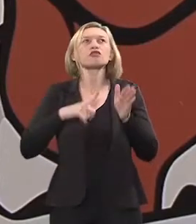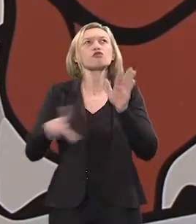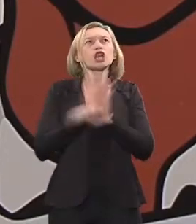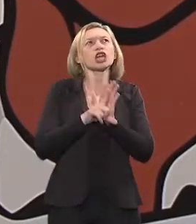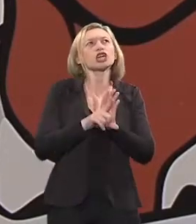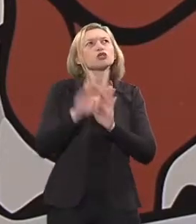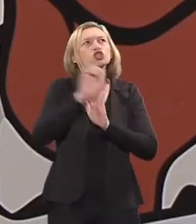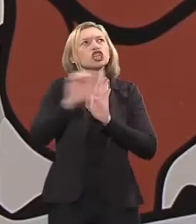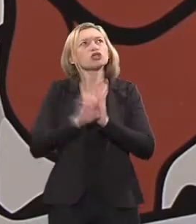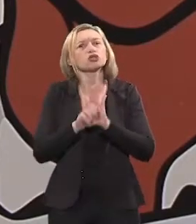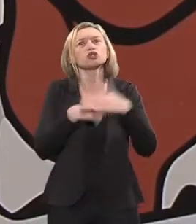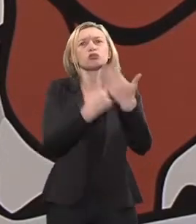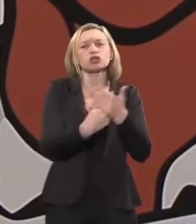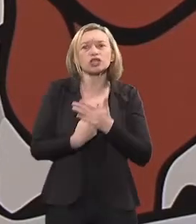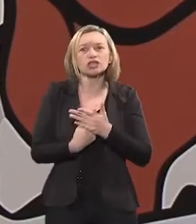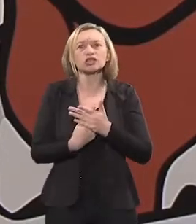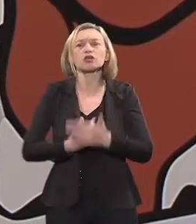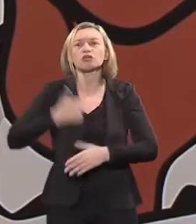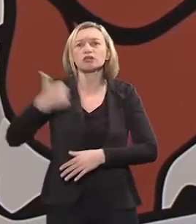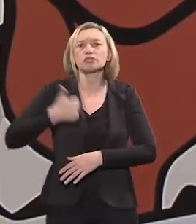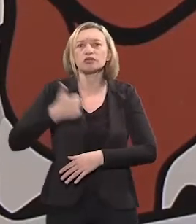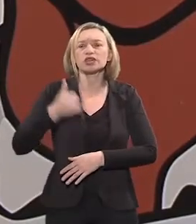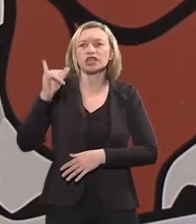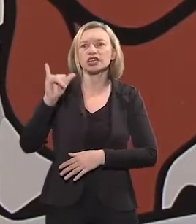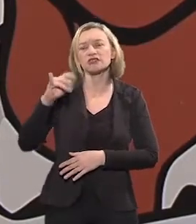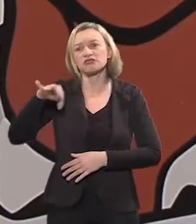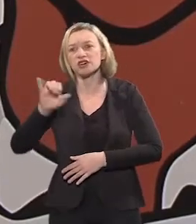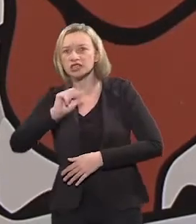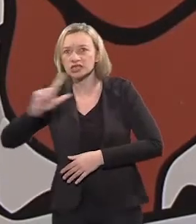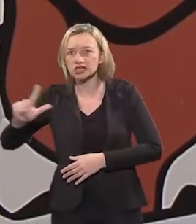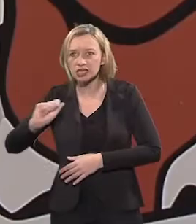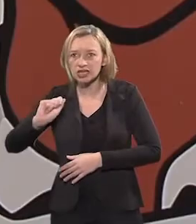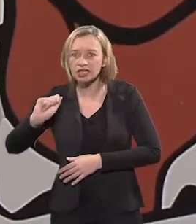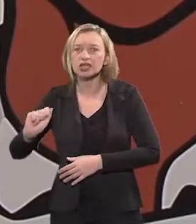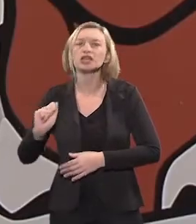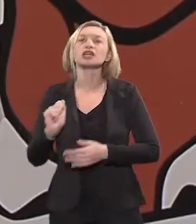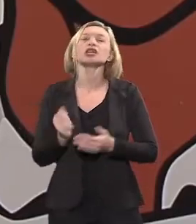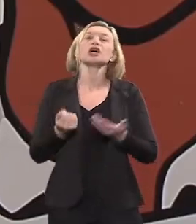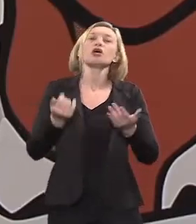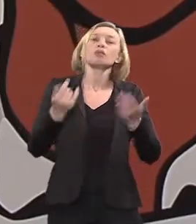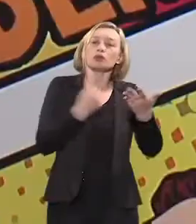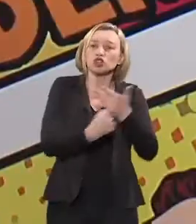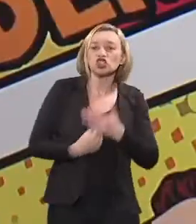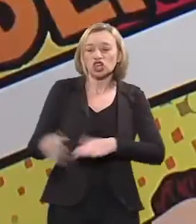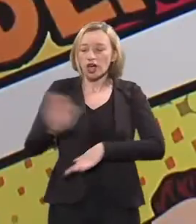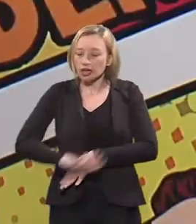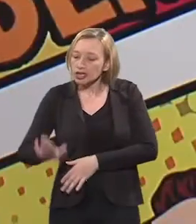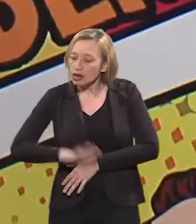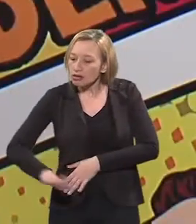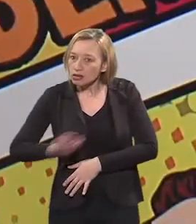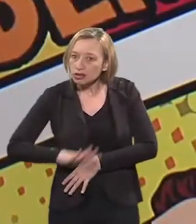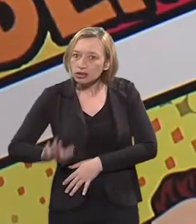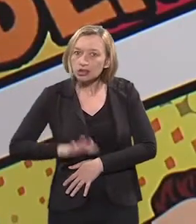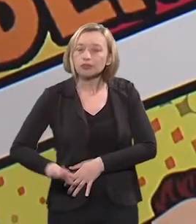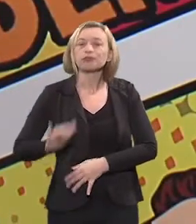houve uma lei que é o Estatuto de Proteção à Primeira Infância. O objetivo é proteger a infância, quer dizer, a